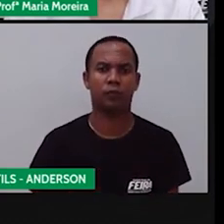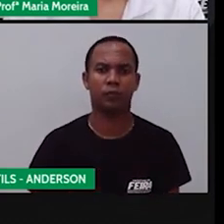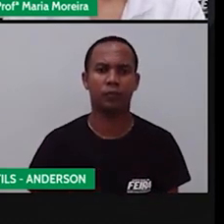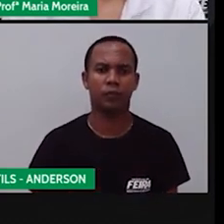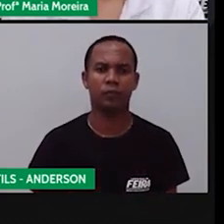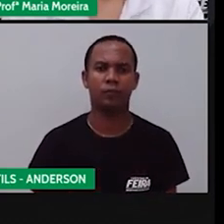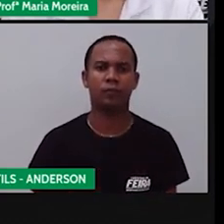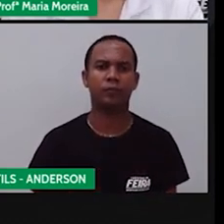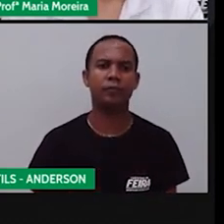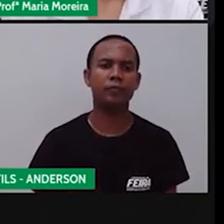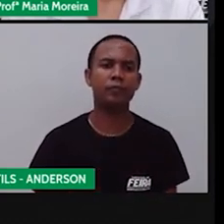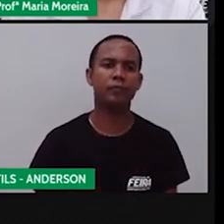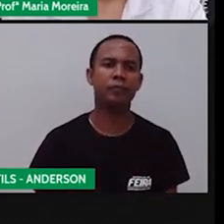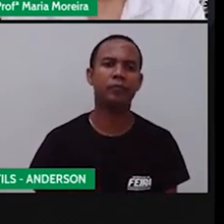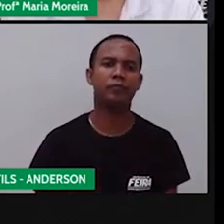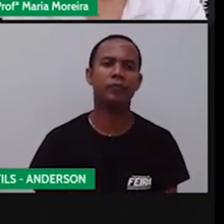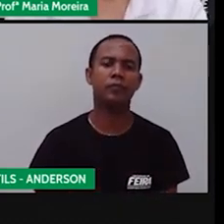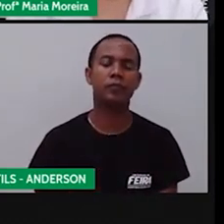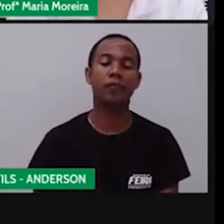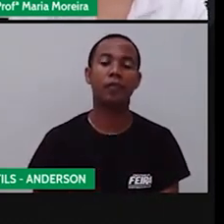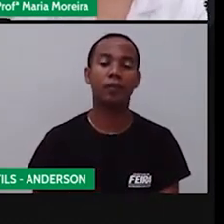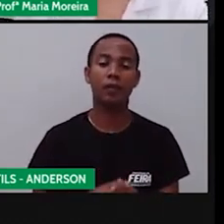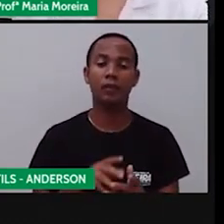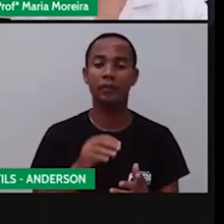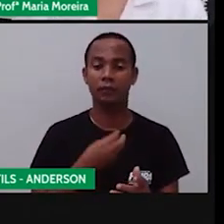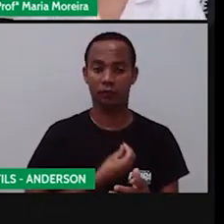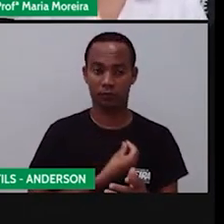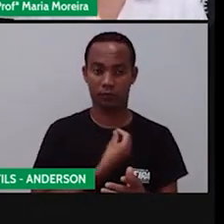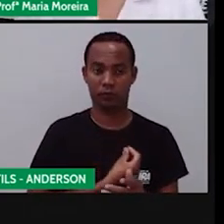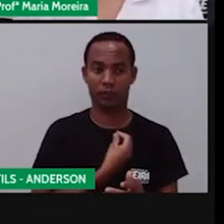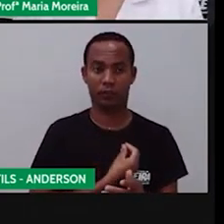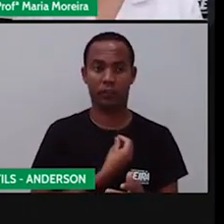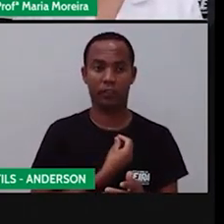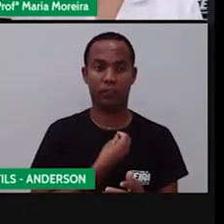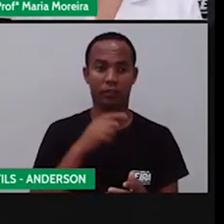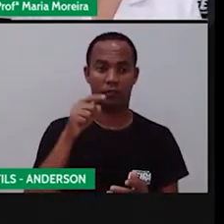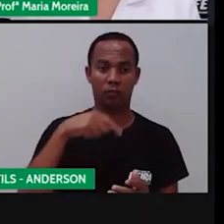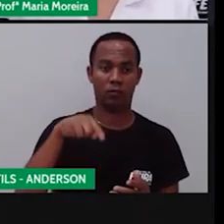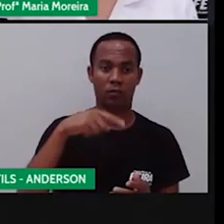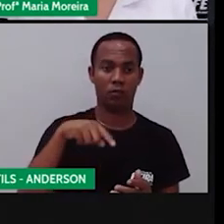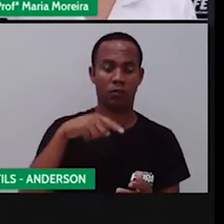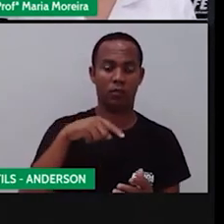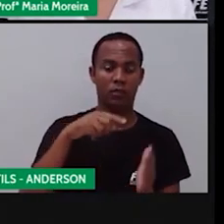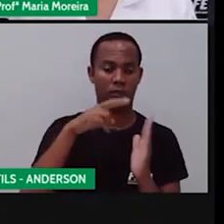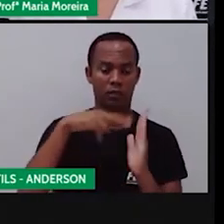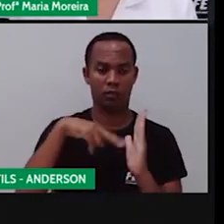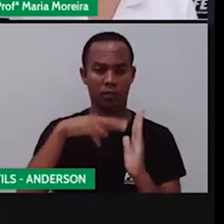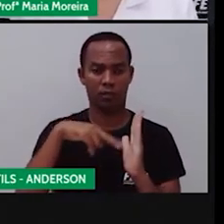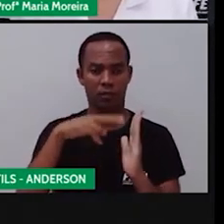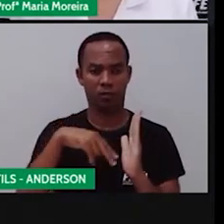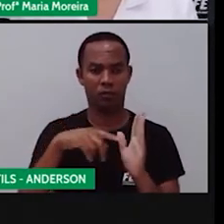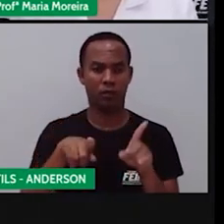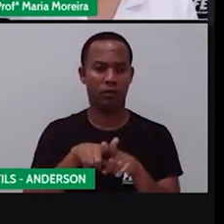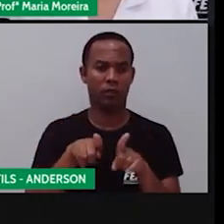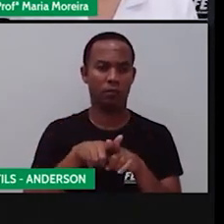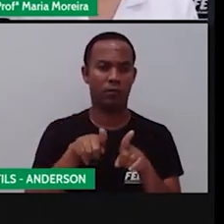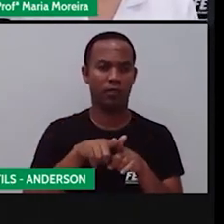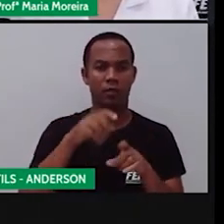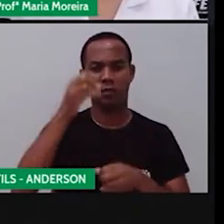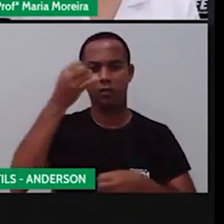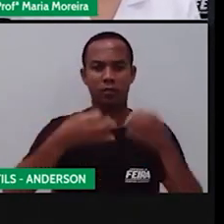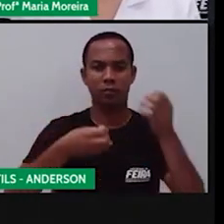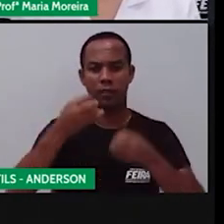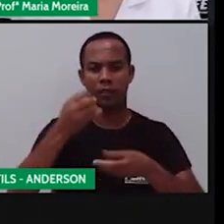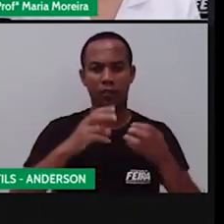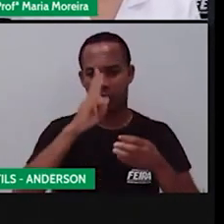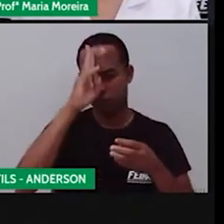Bom, durante toda a nossa vida, ouvimos, né, lemos e contamos com diferentes